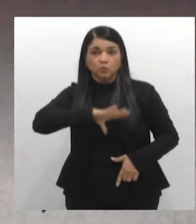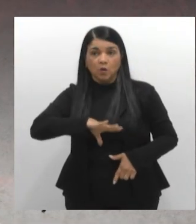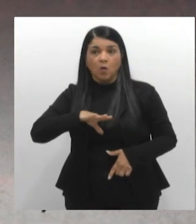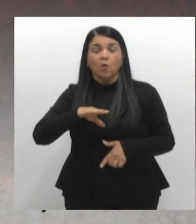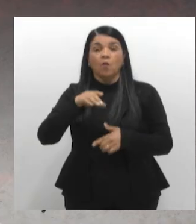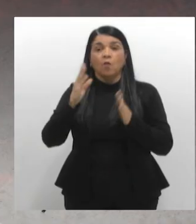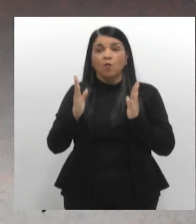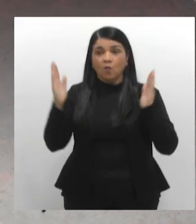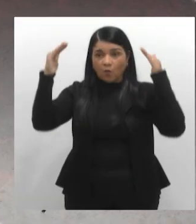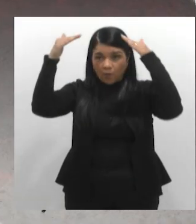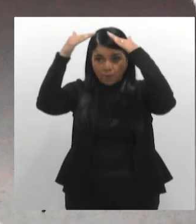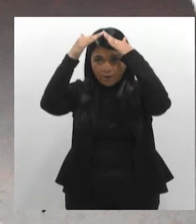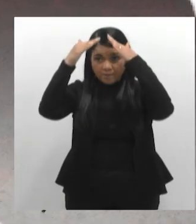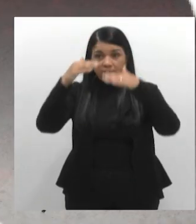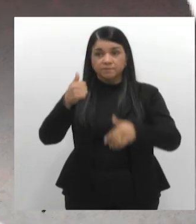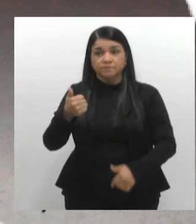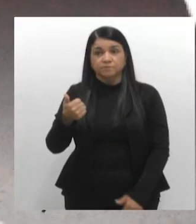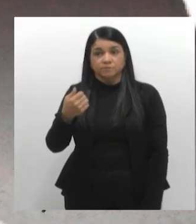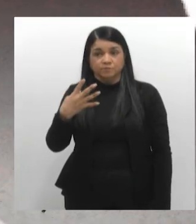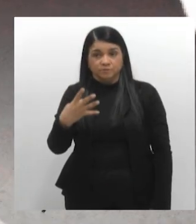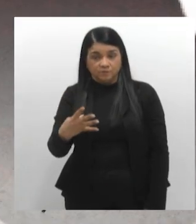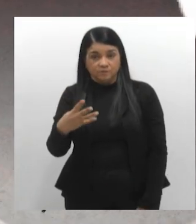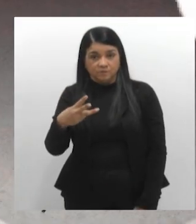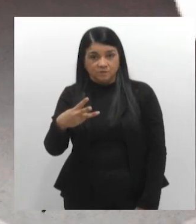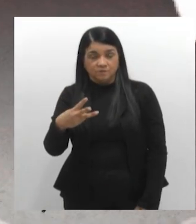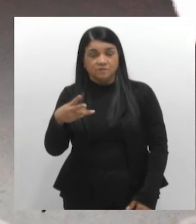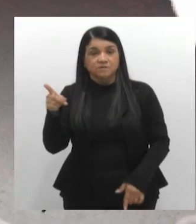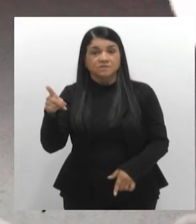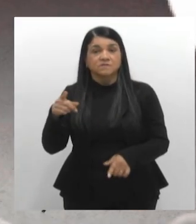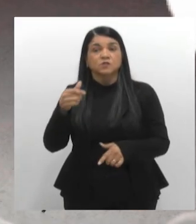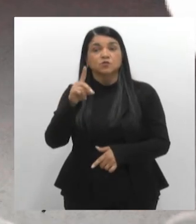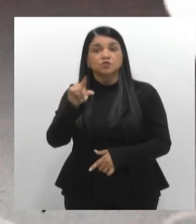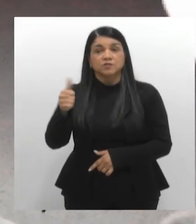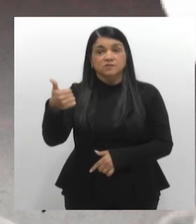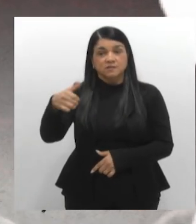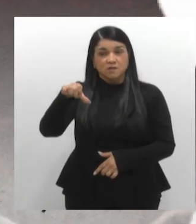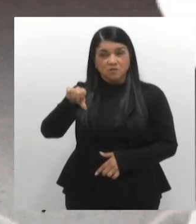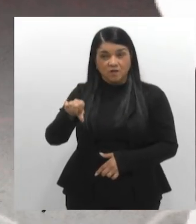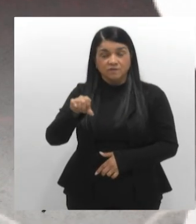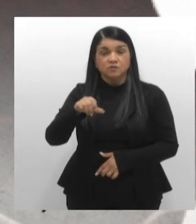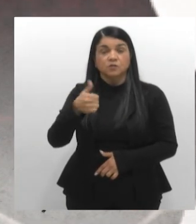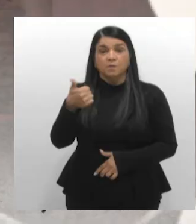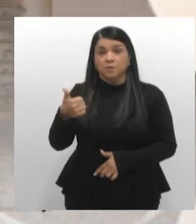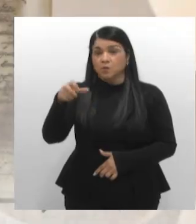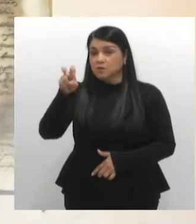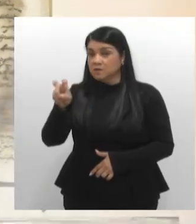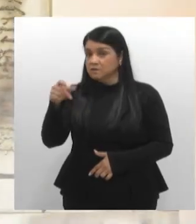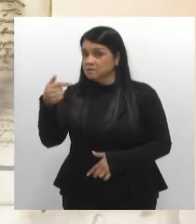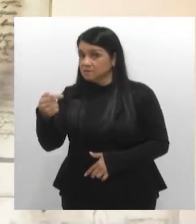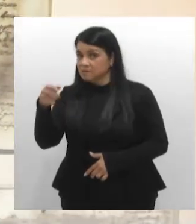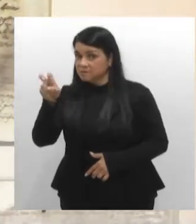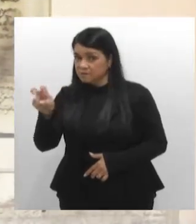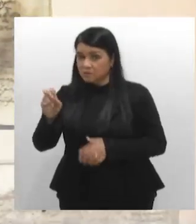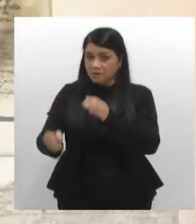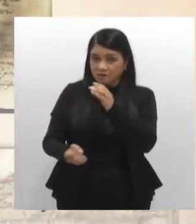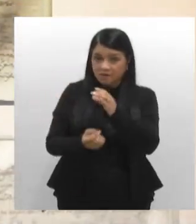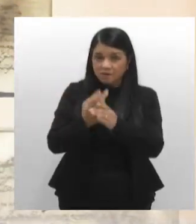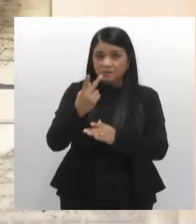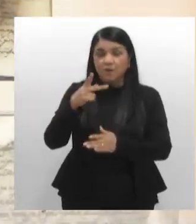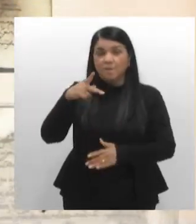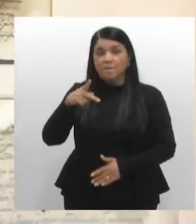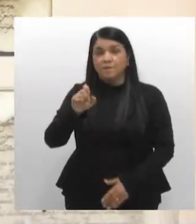bula In Supereminente Militantes Ecclesia, de 19 de julho de 1575, cria a prelazia de